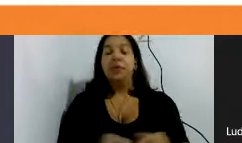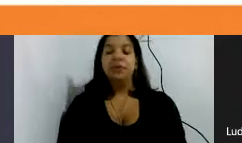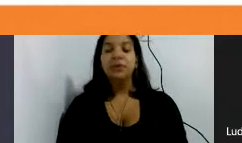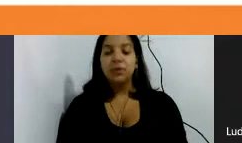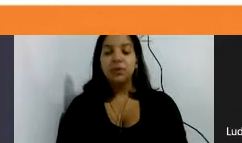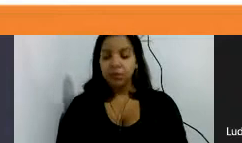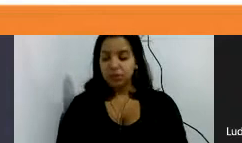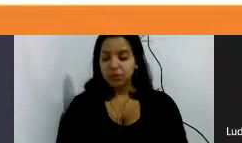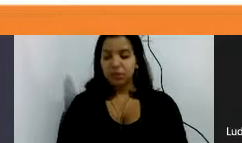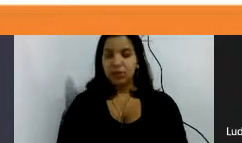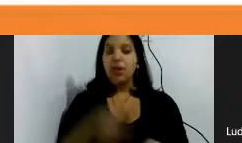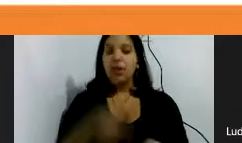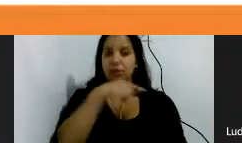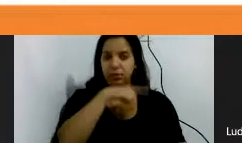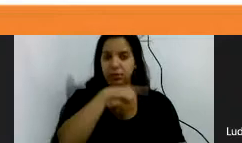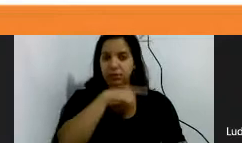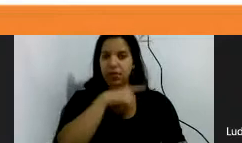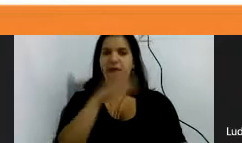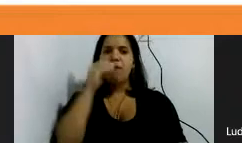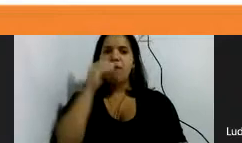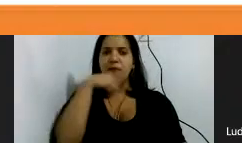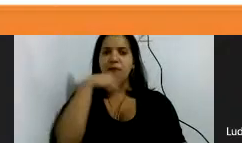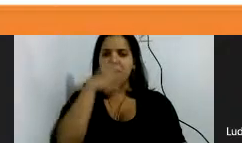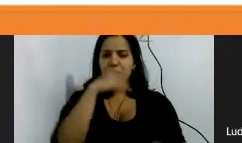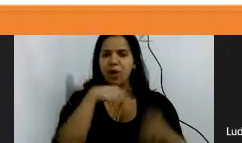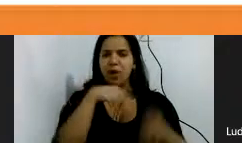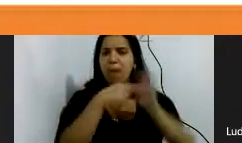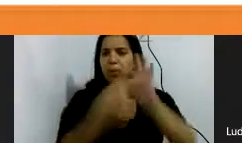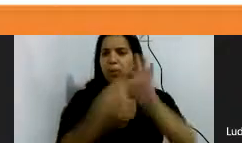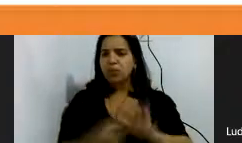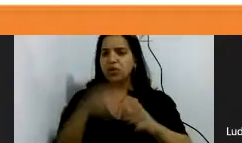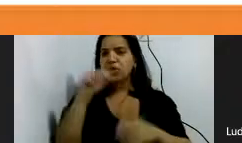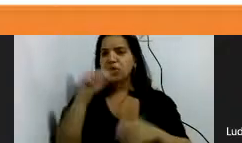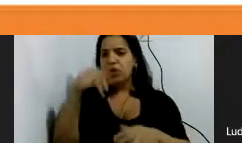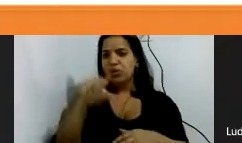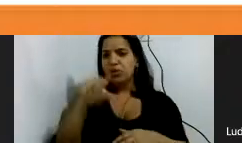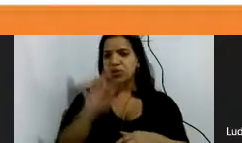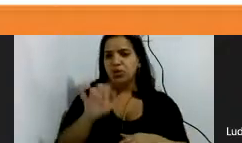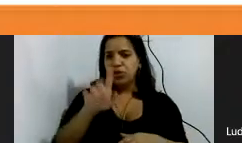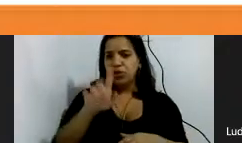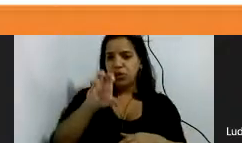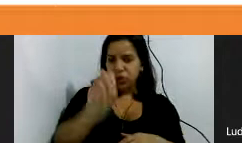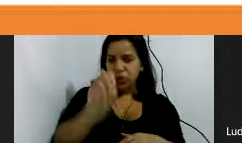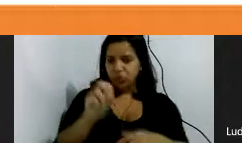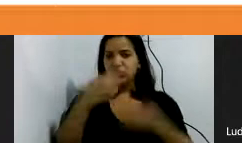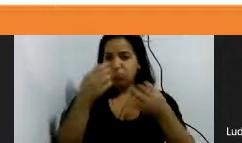a gente tem uma fraca expressão de antígeno.